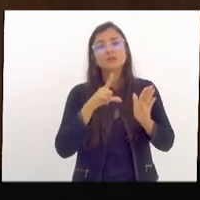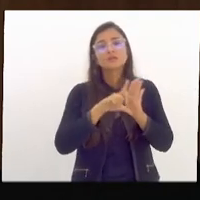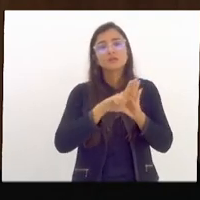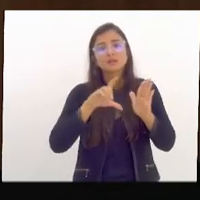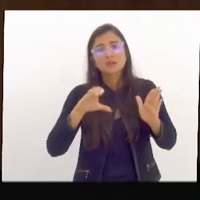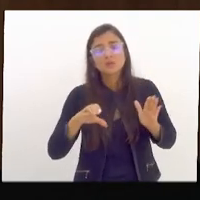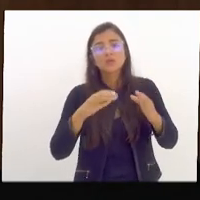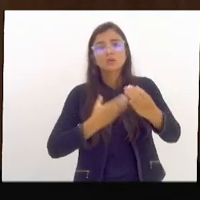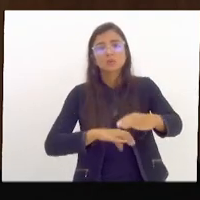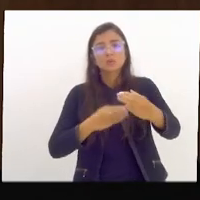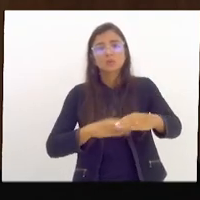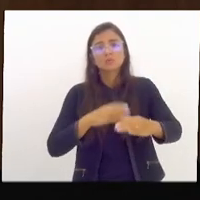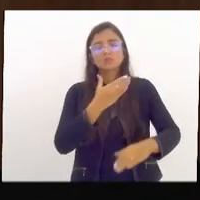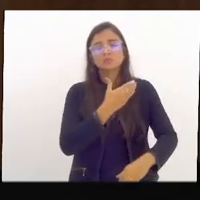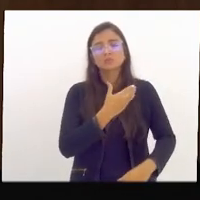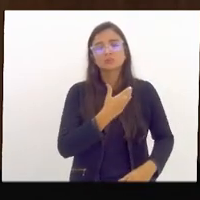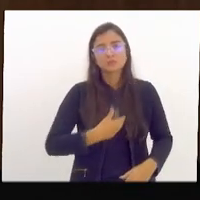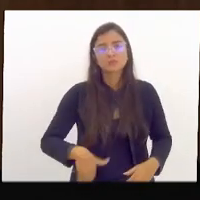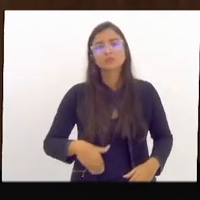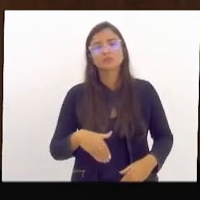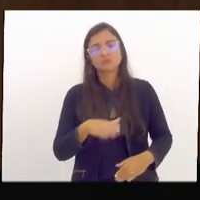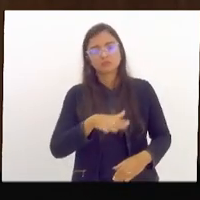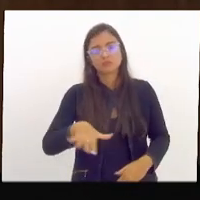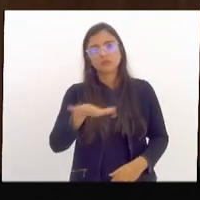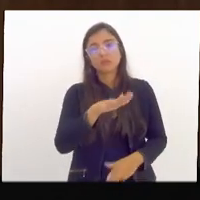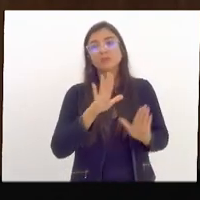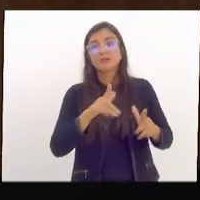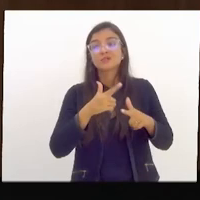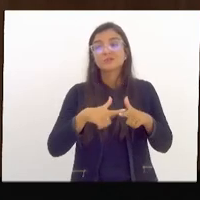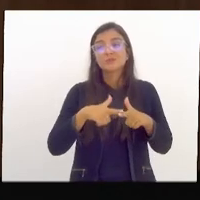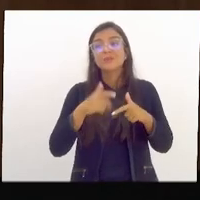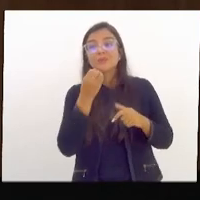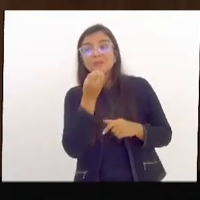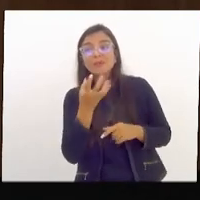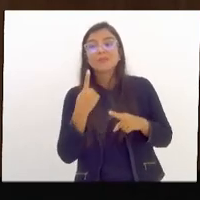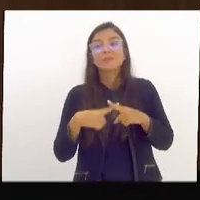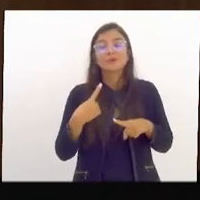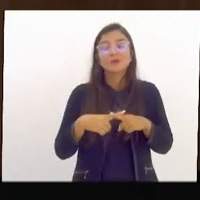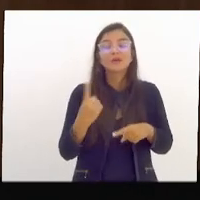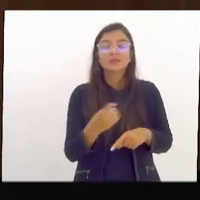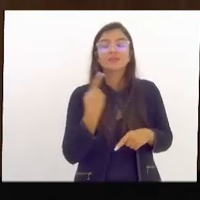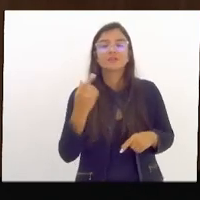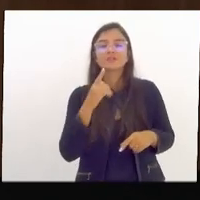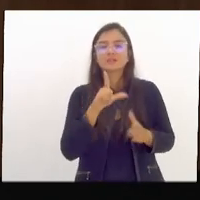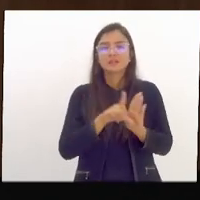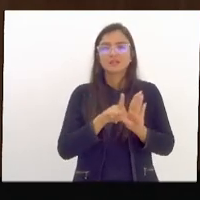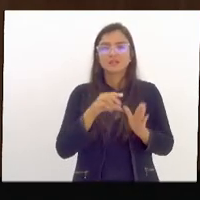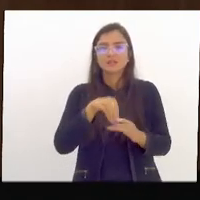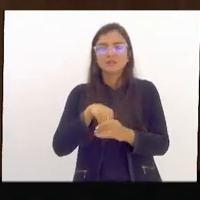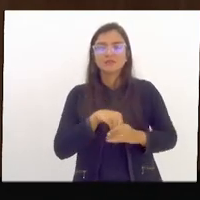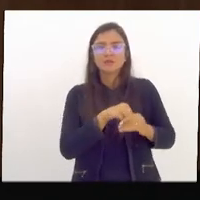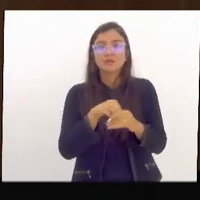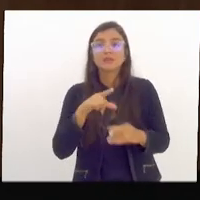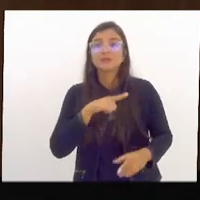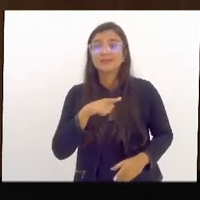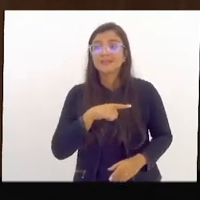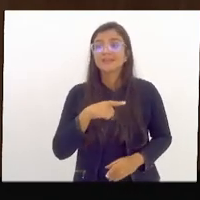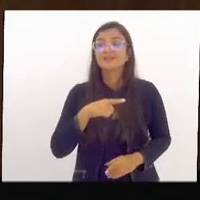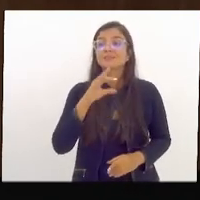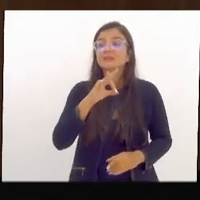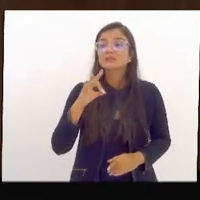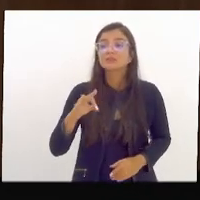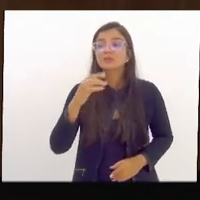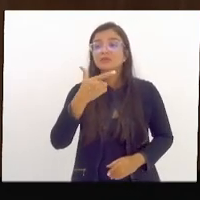concursos públicos no geral. O problema bom é porque a nossa lei votada aqui na Casa traz um percentual de